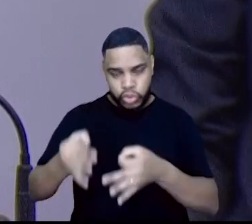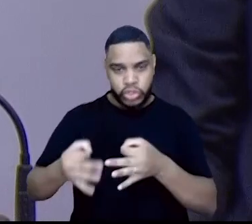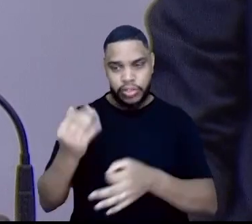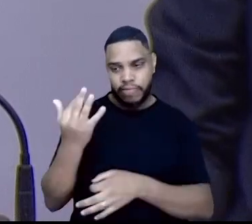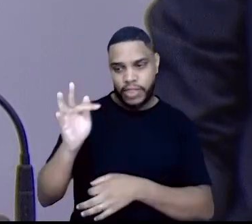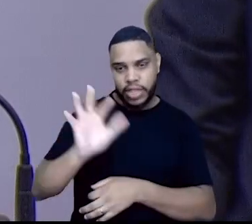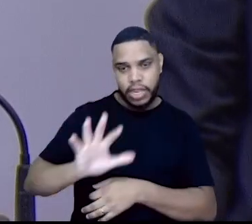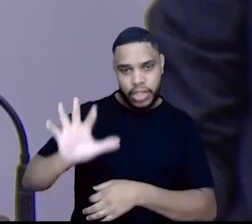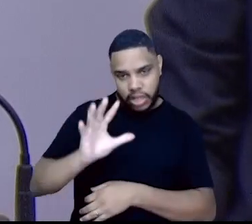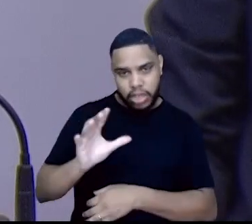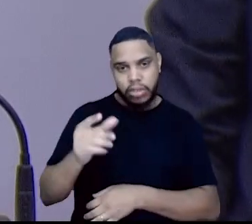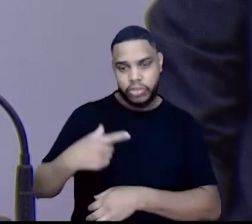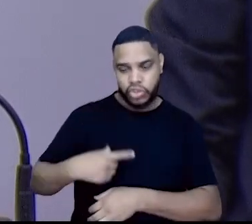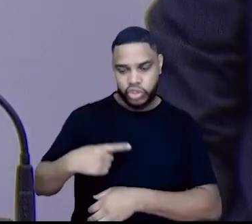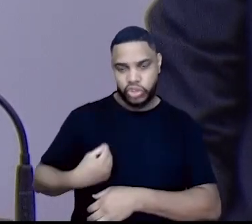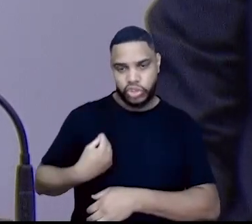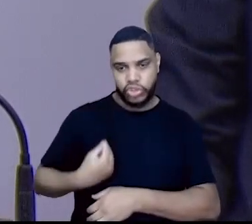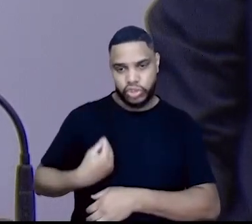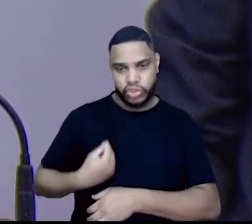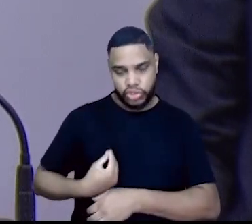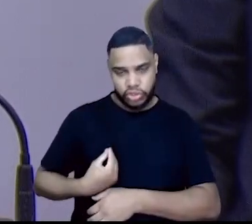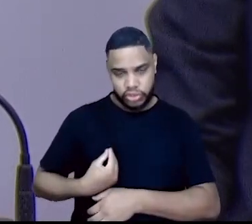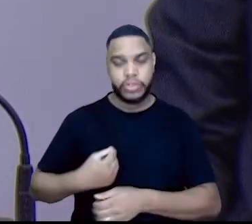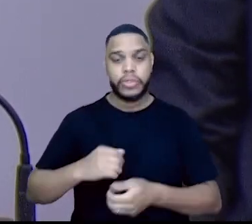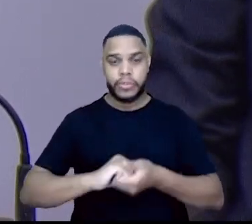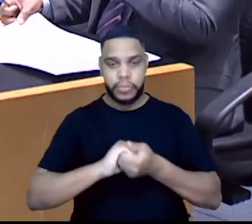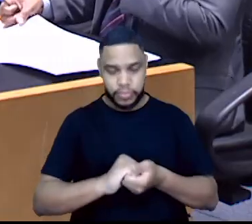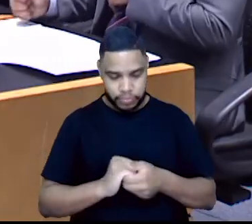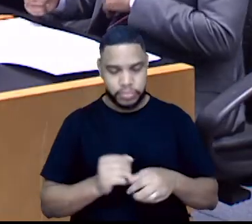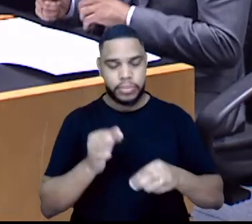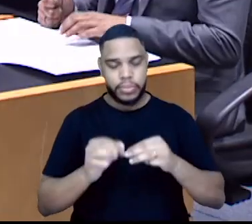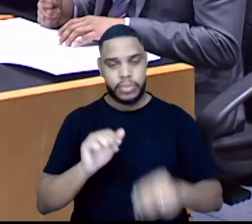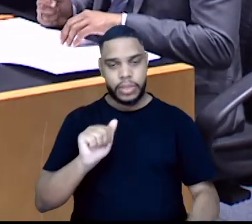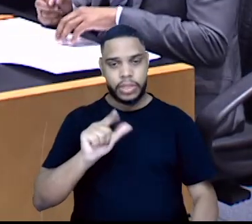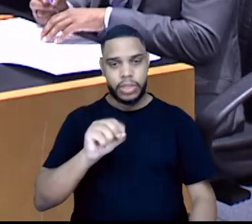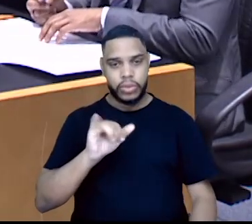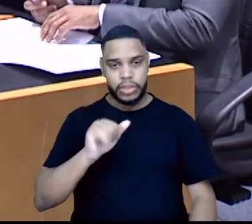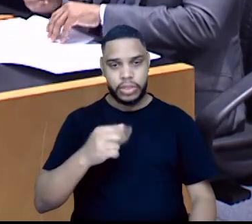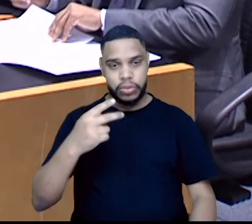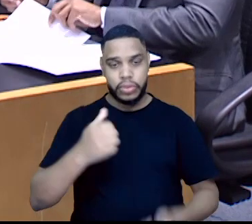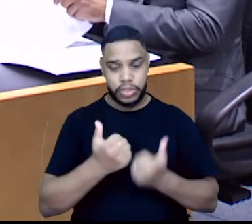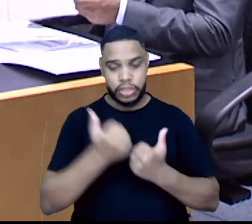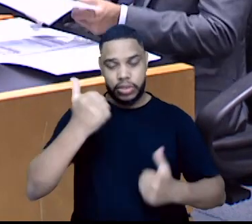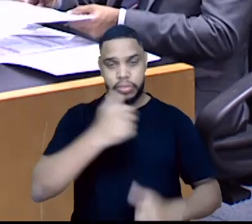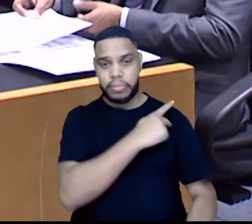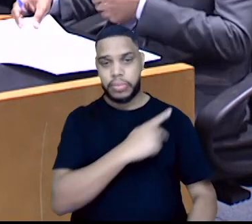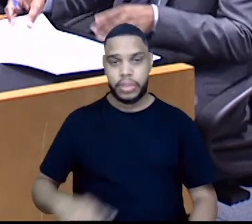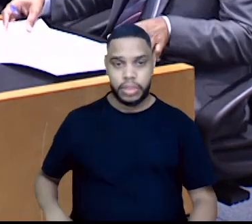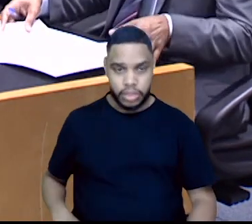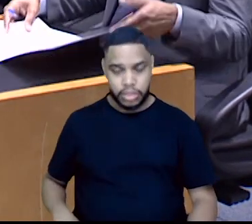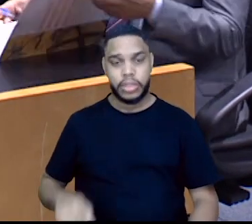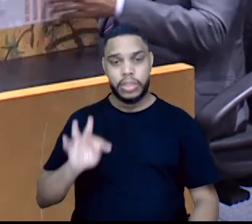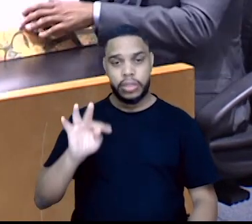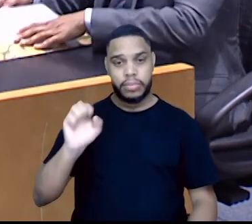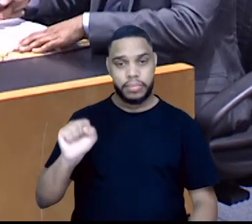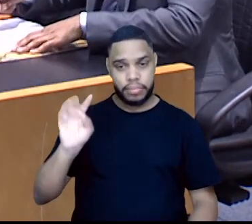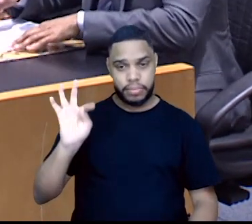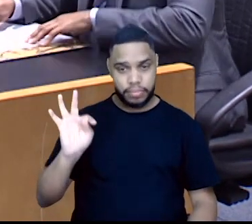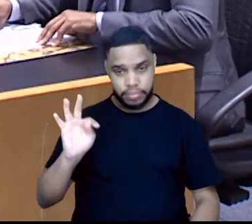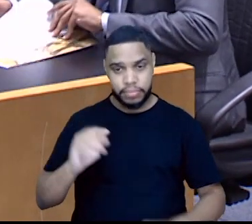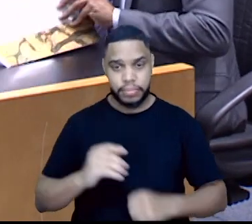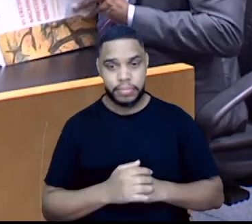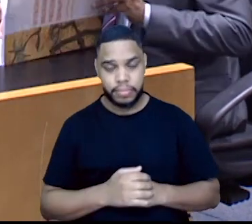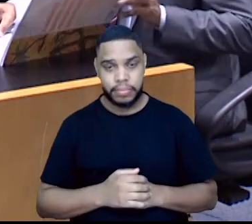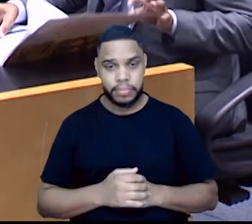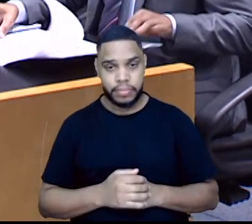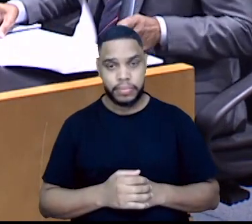aqui presentes. Cumprimento o excelentíssimo ministro Aloísio Corrêa da Veiga, vice-presidente do Tribunal Superior do Trabalho, e o ministro